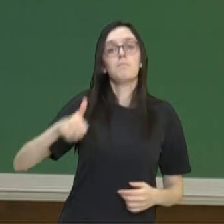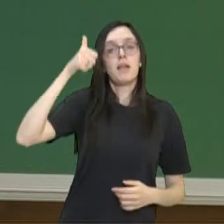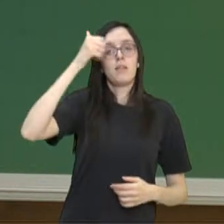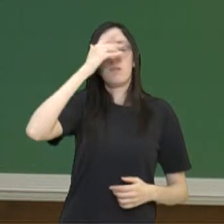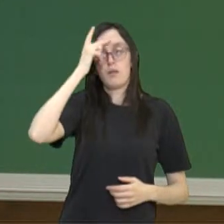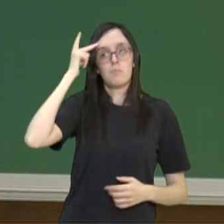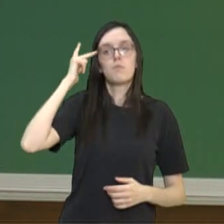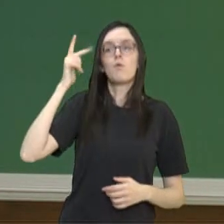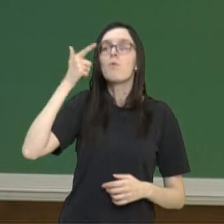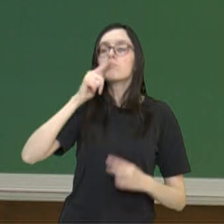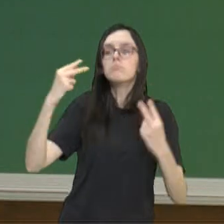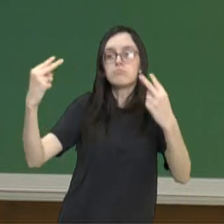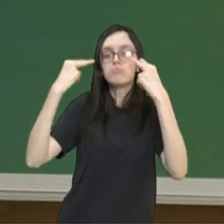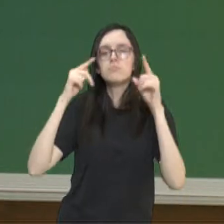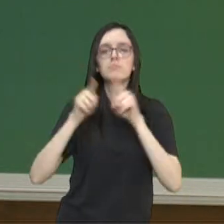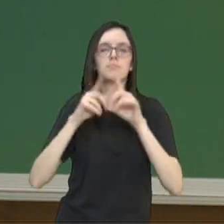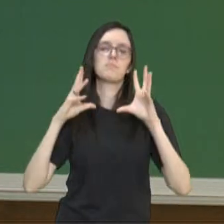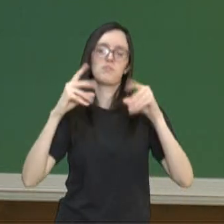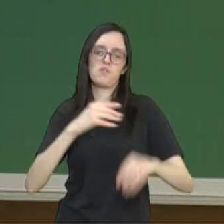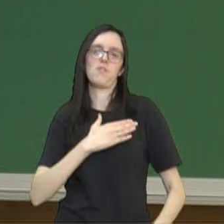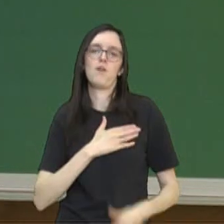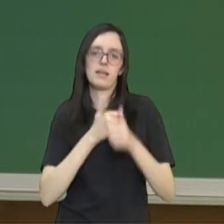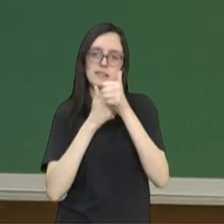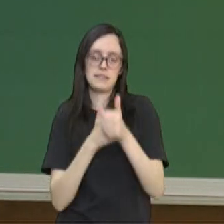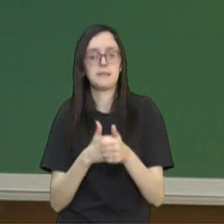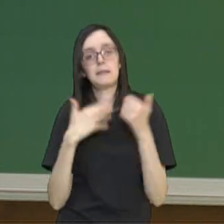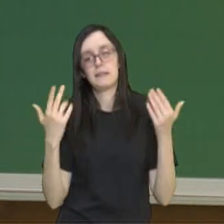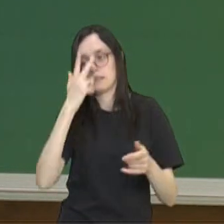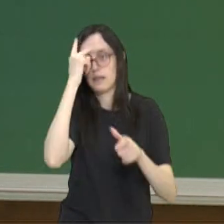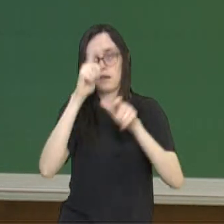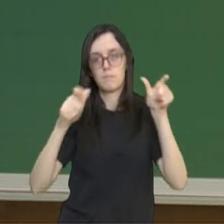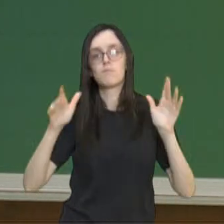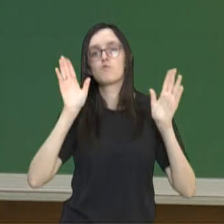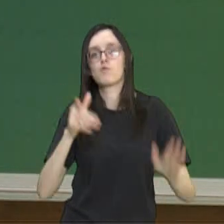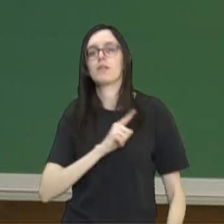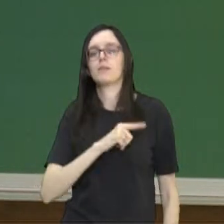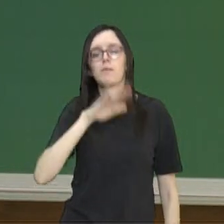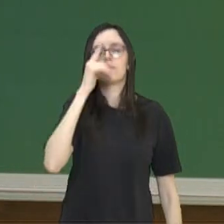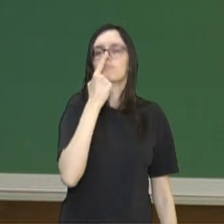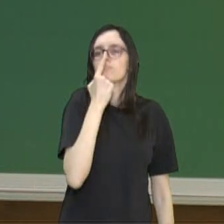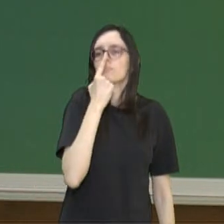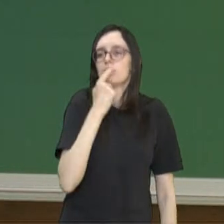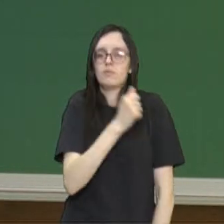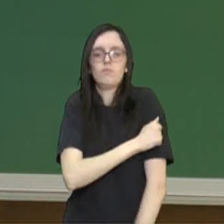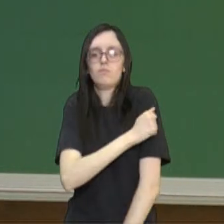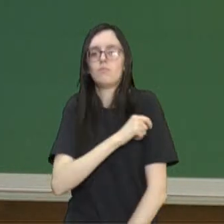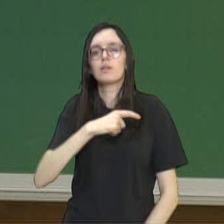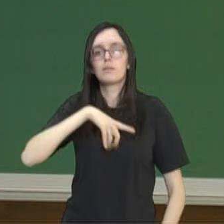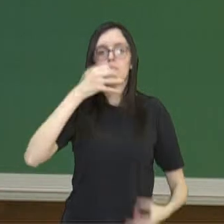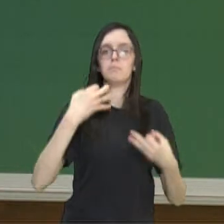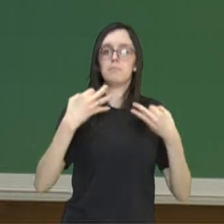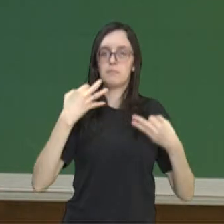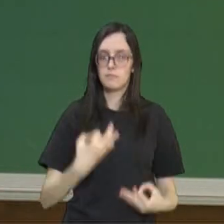físico, técnico, tático, né? E a estreia, então, foi em Atlanta, em 1996. Já